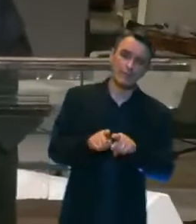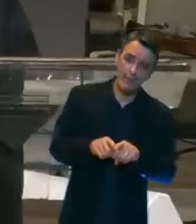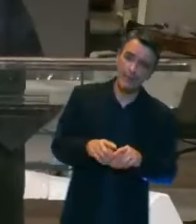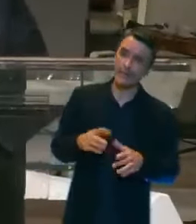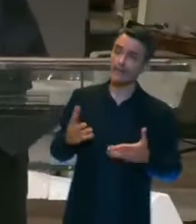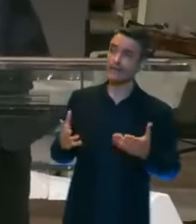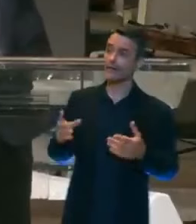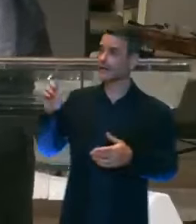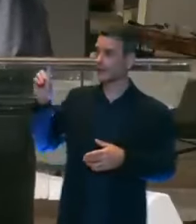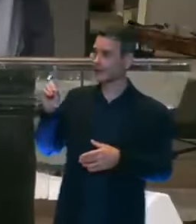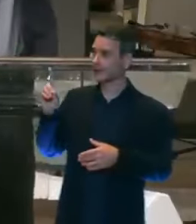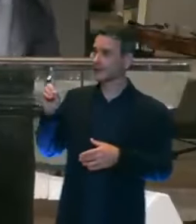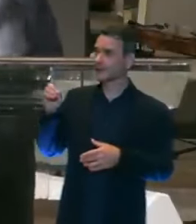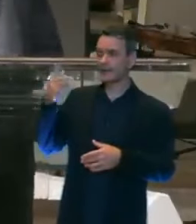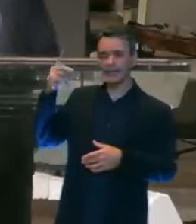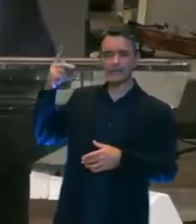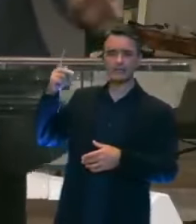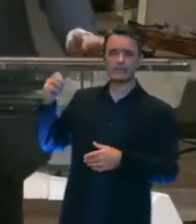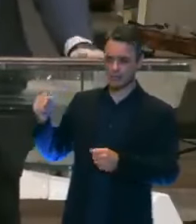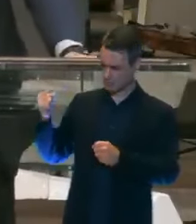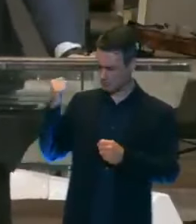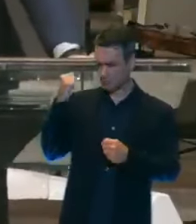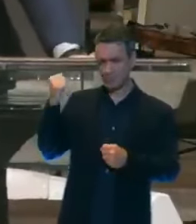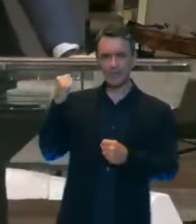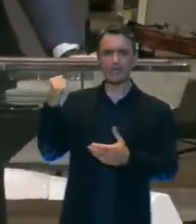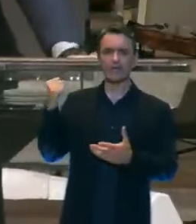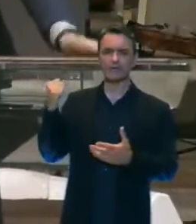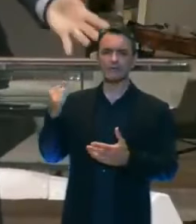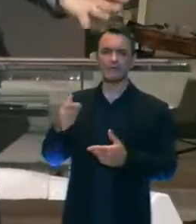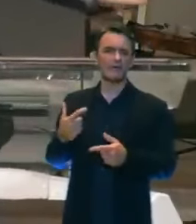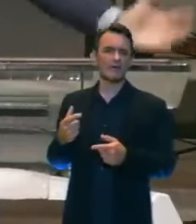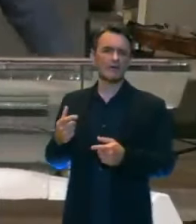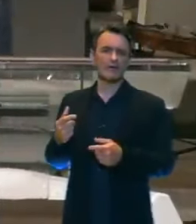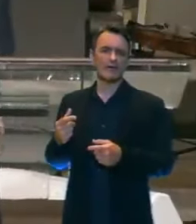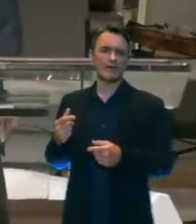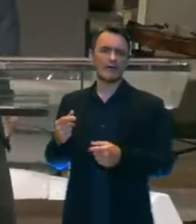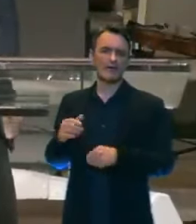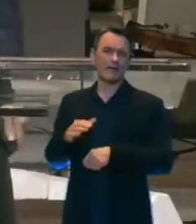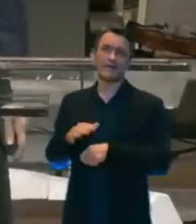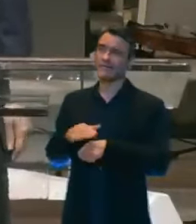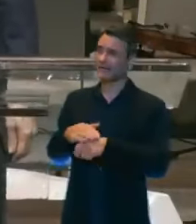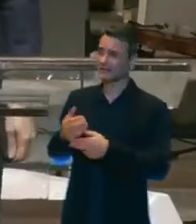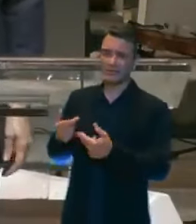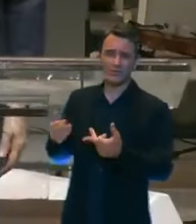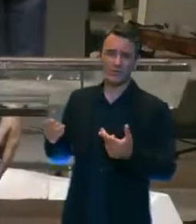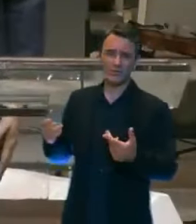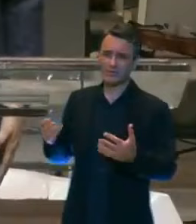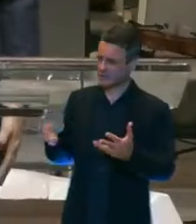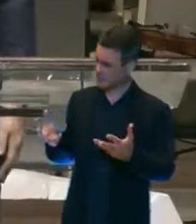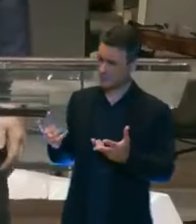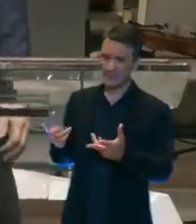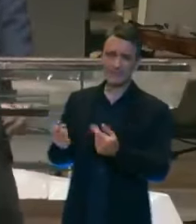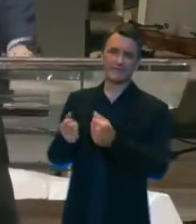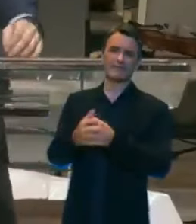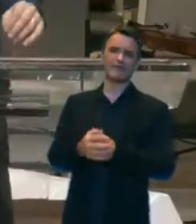a destra do Senhor faz proezas. Salmo 89:13 diz: o teu